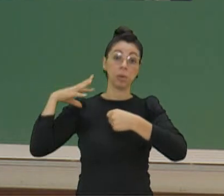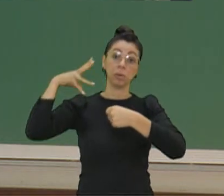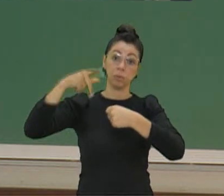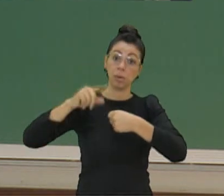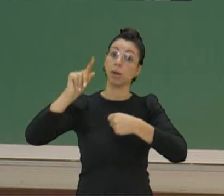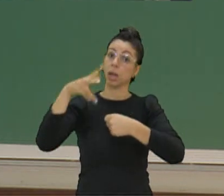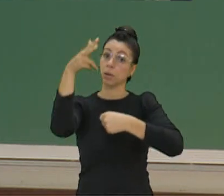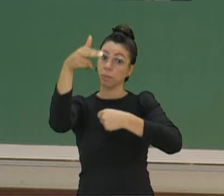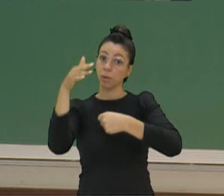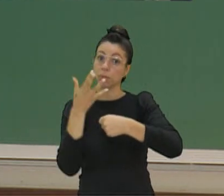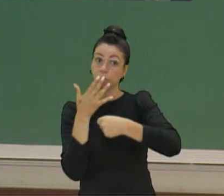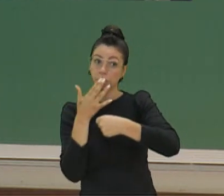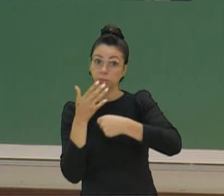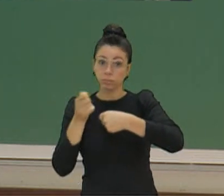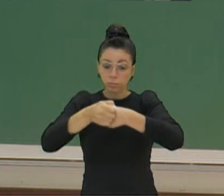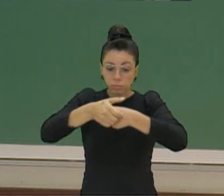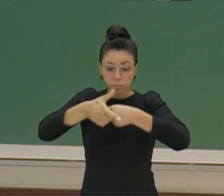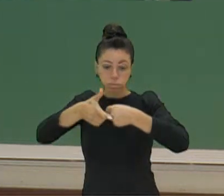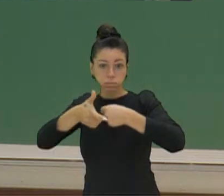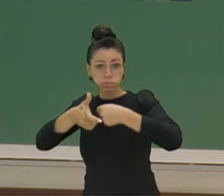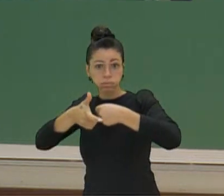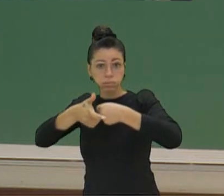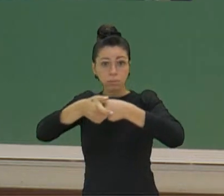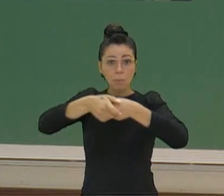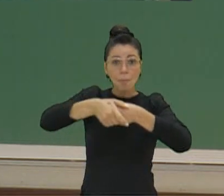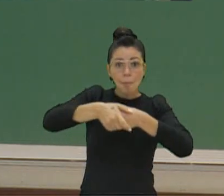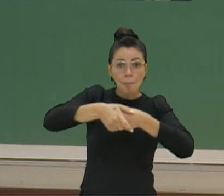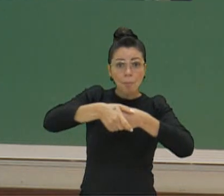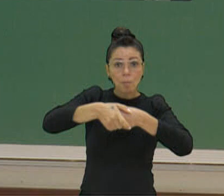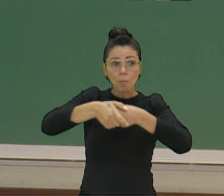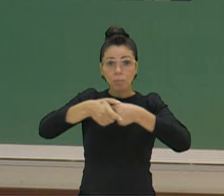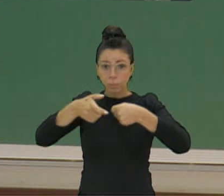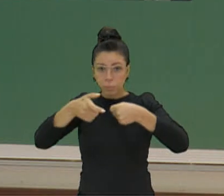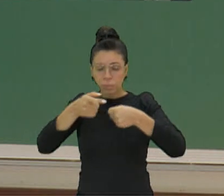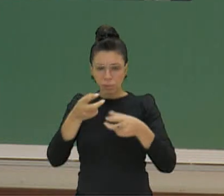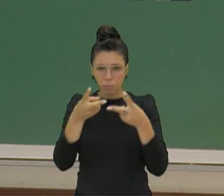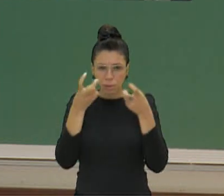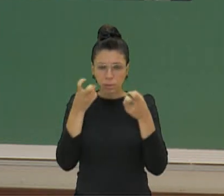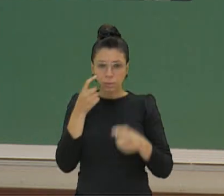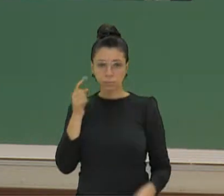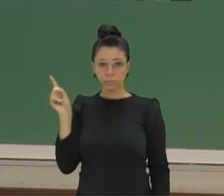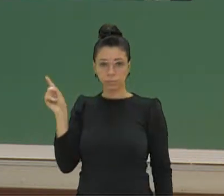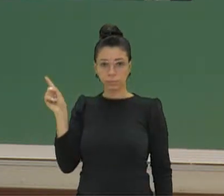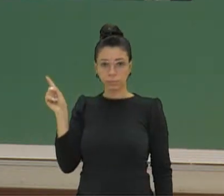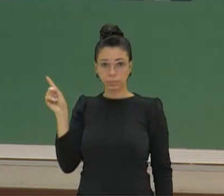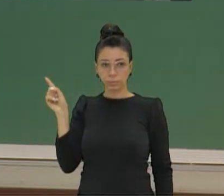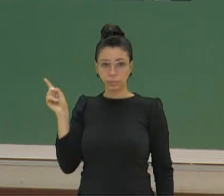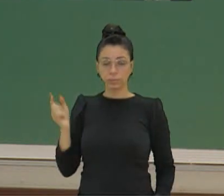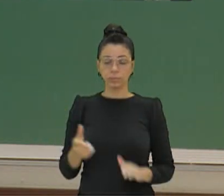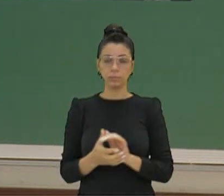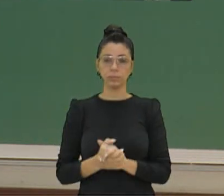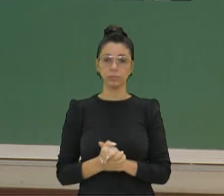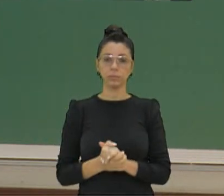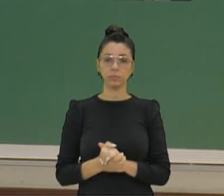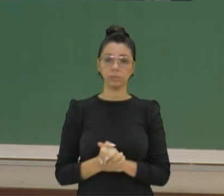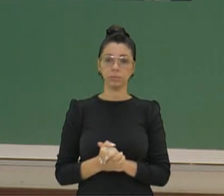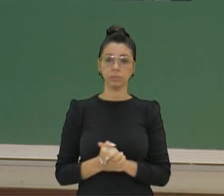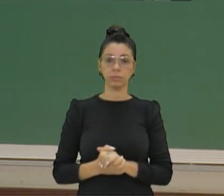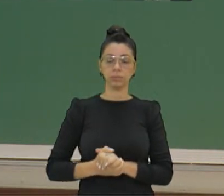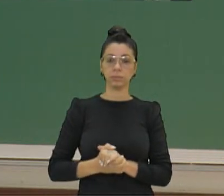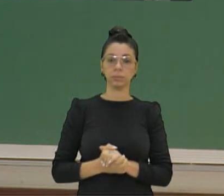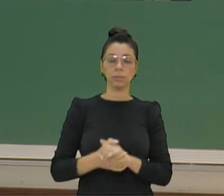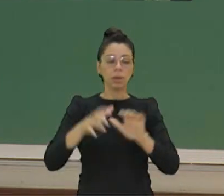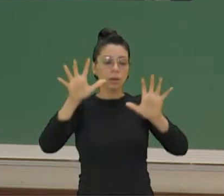como ela aumentou de tamanho, diminuiu. Aumentou, diminuiu. Pouca luz no ambiente, ela fica